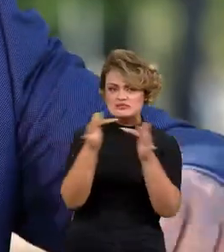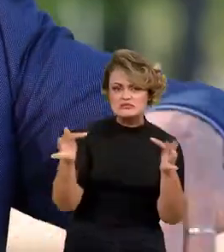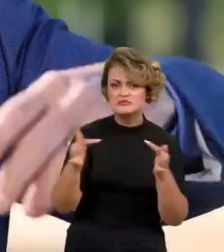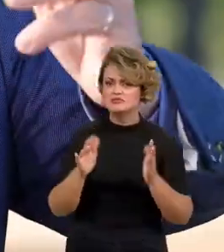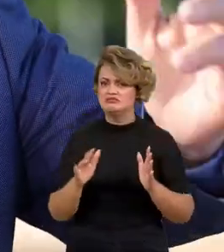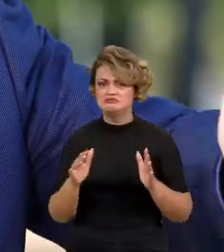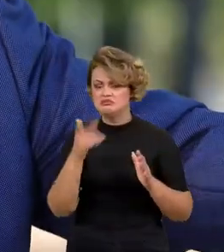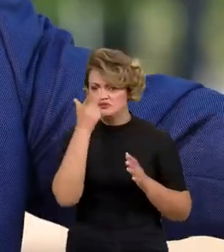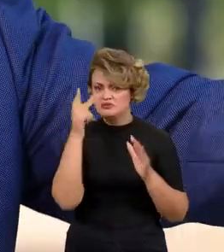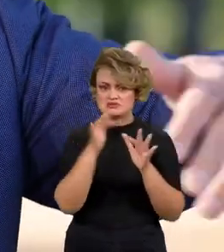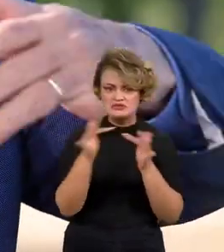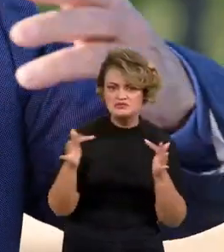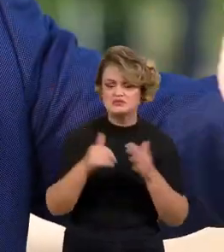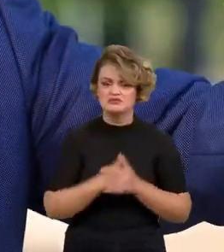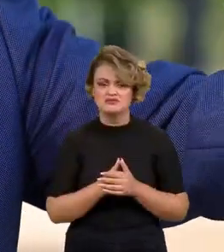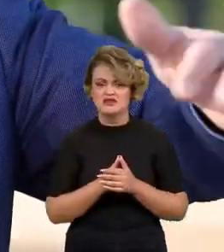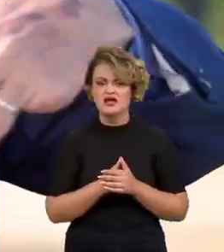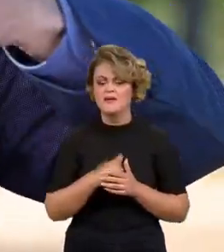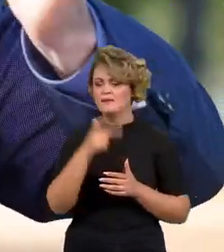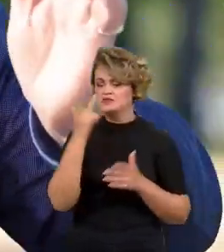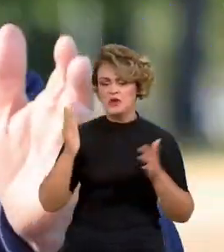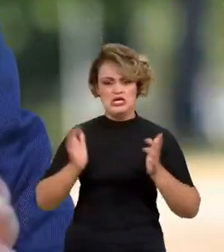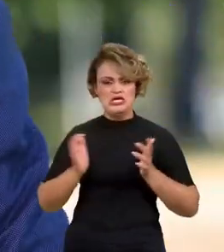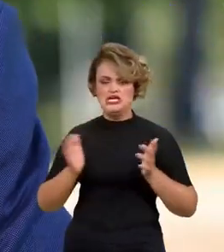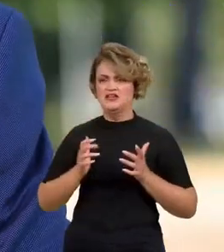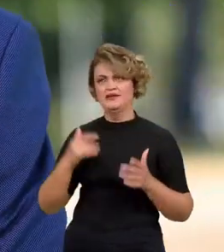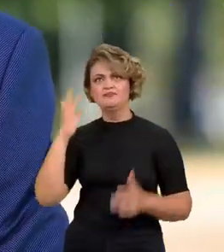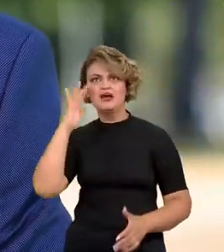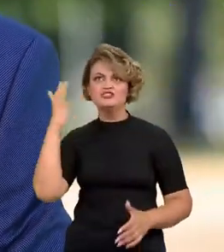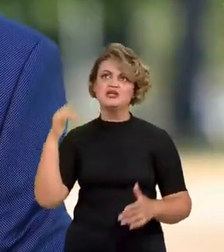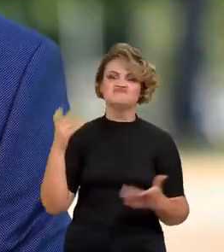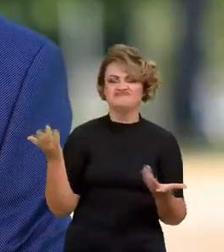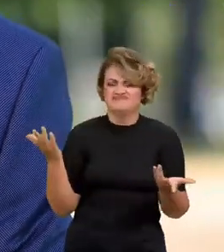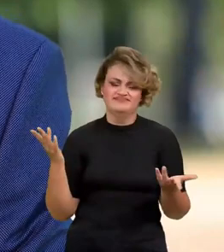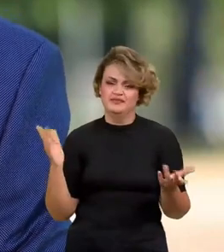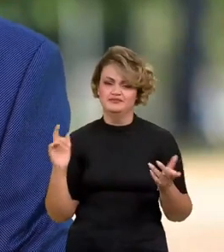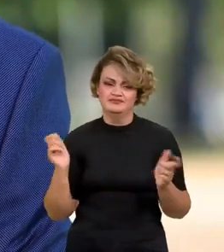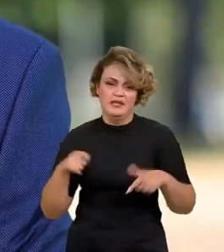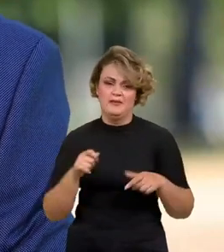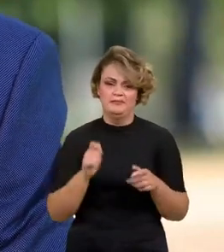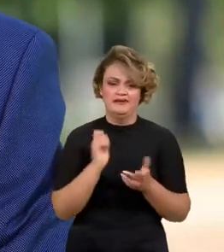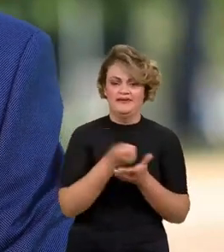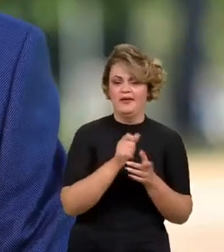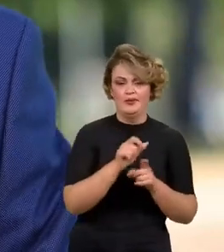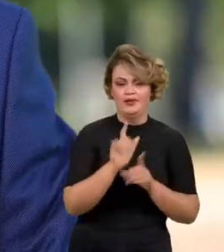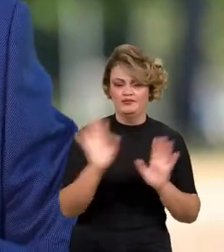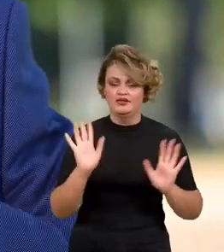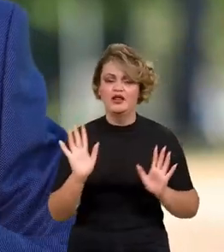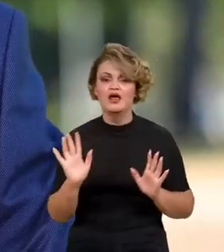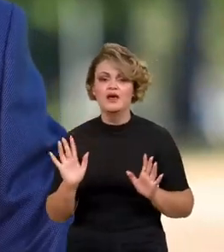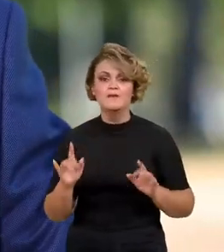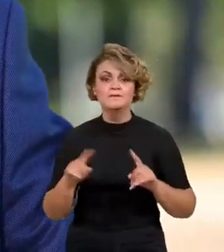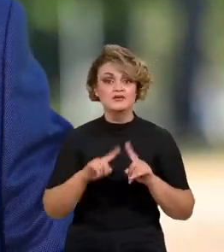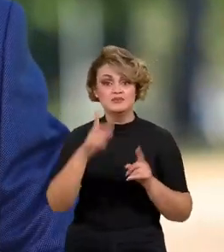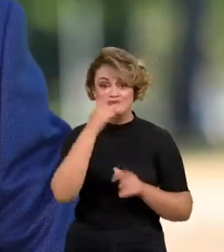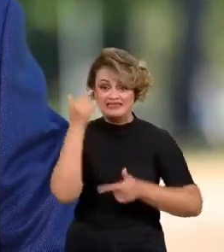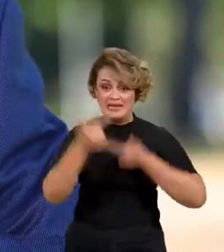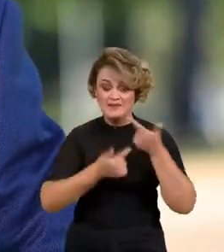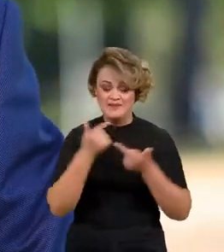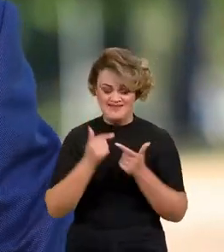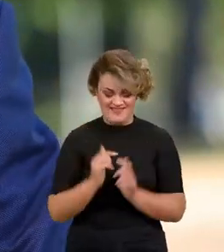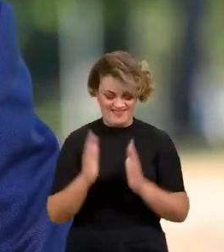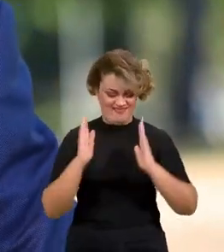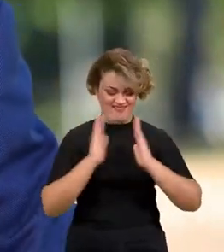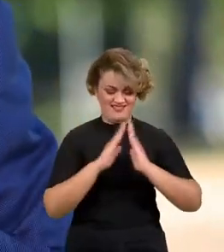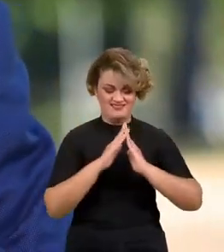talvez alguém que ganha muito dinheiro pode pagar aluguel mas para as pessoas que trabalham a casa é uma